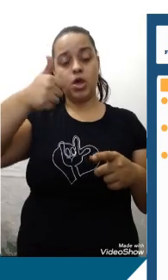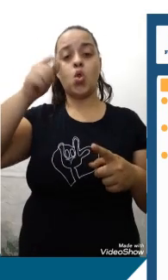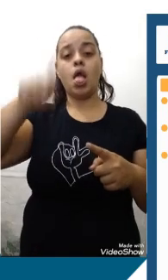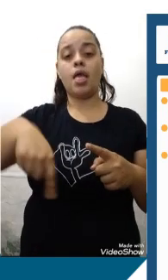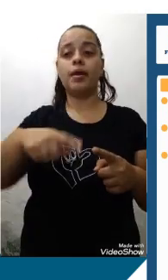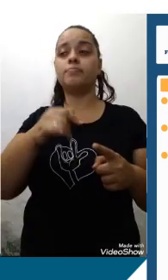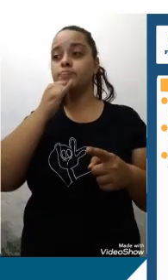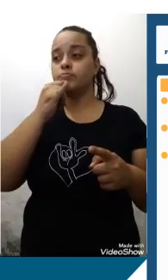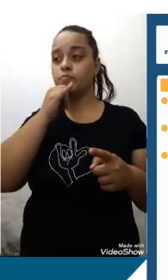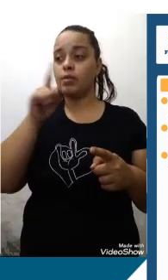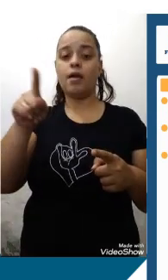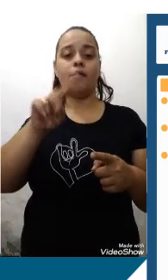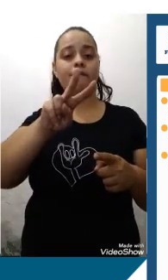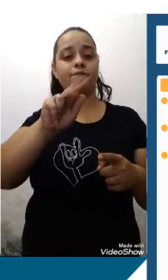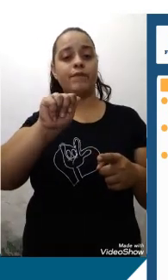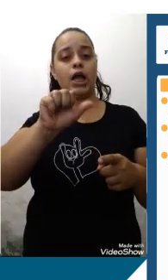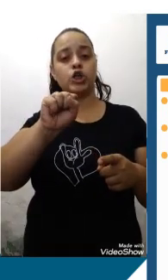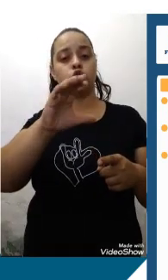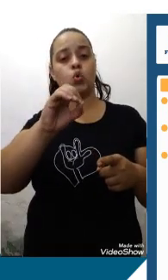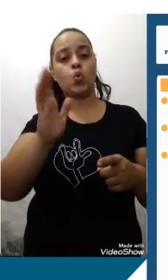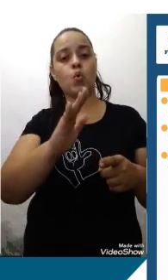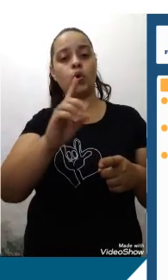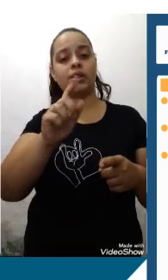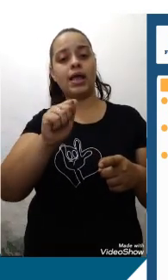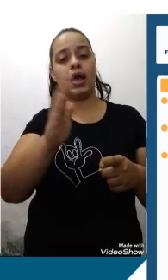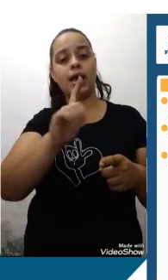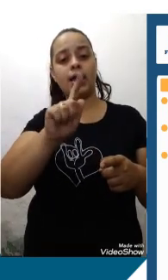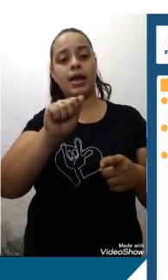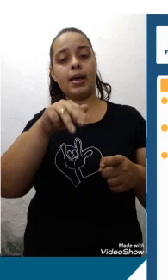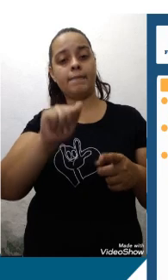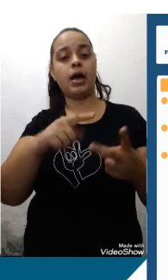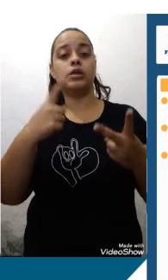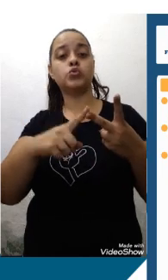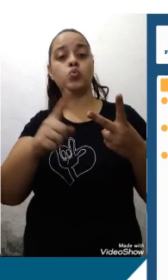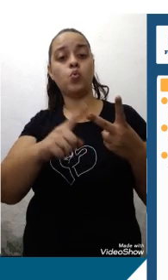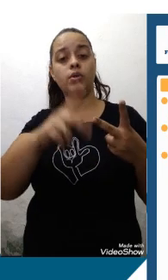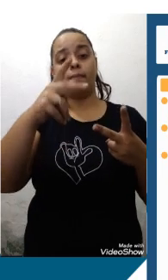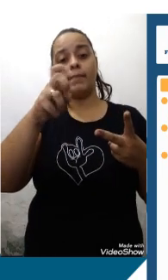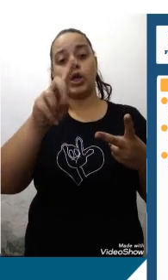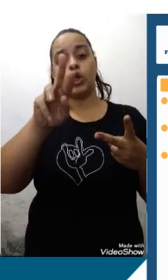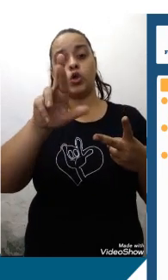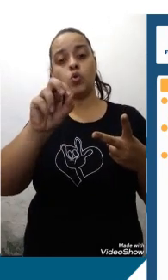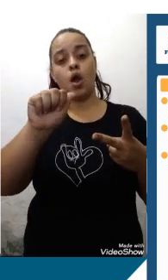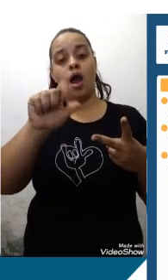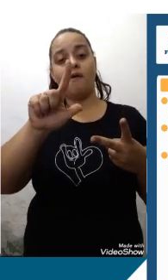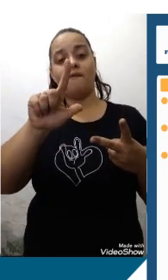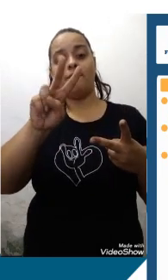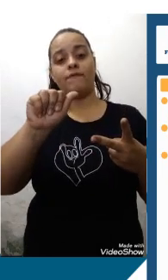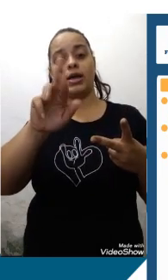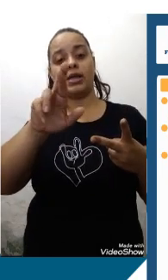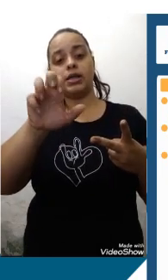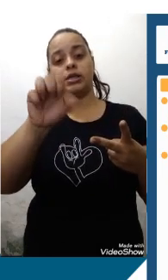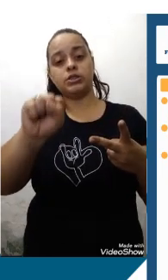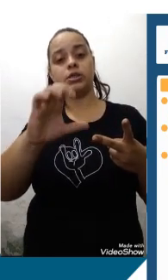vai representar a expedição de Vasco da Gama e a segunda de Pedro Álvares Cabral. Bom, Dito isso, a gente já pode começar